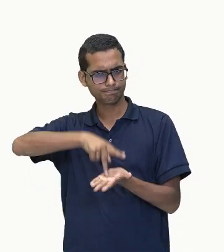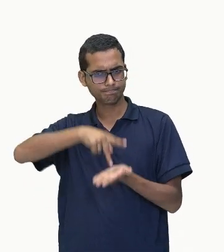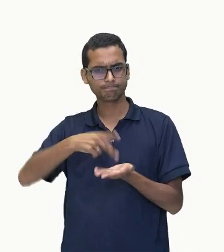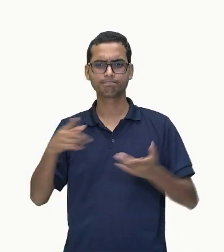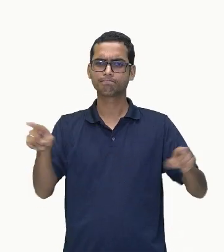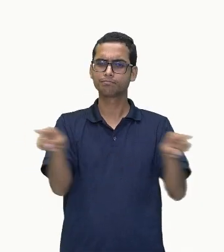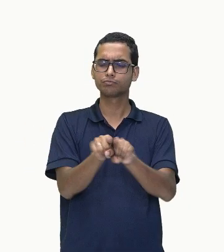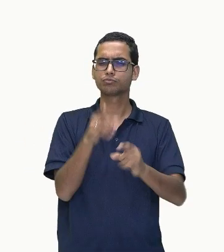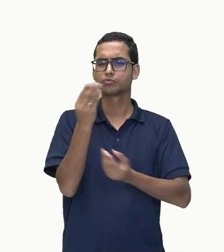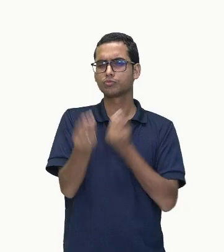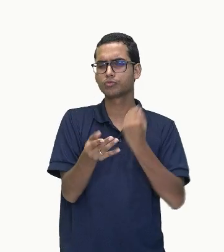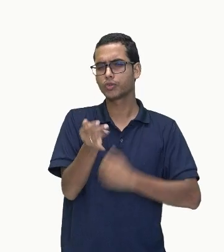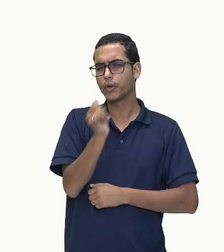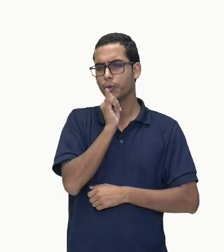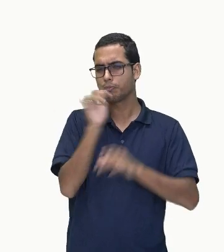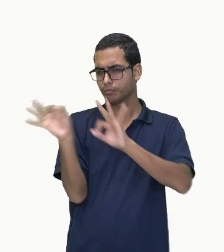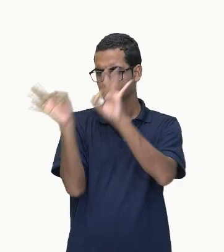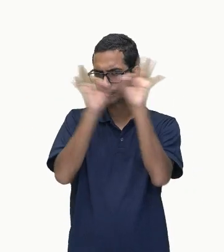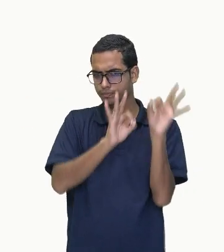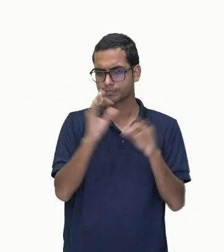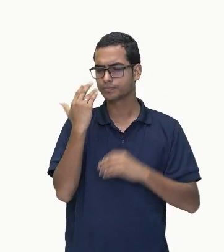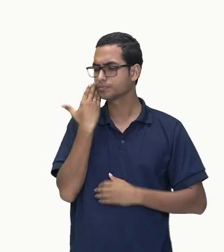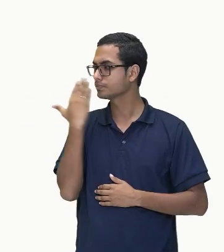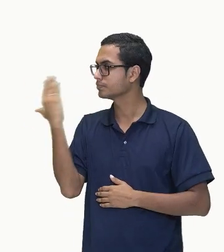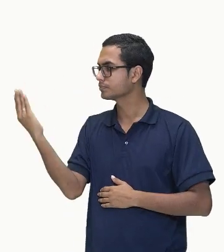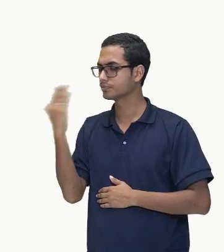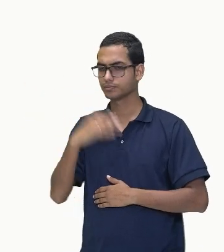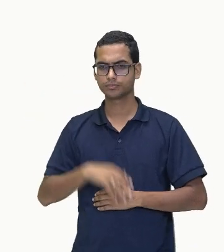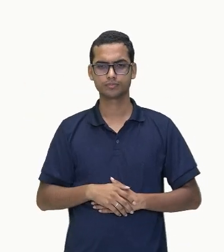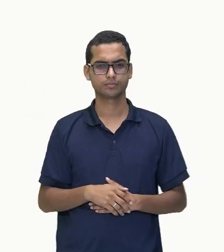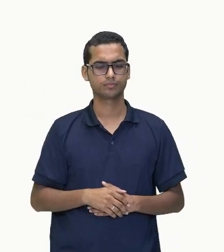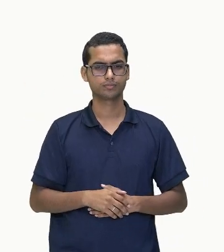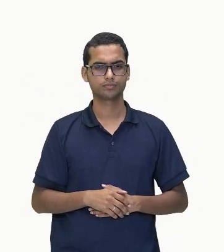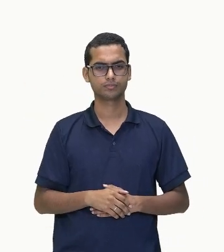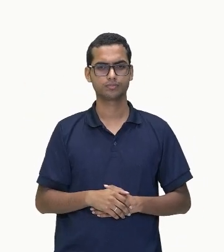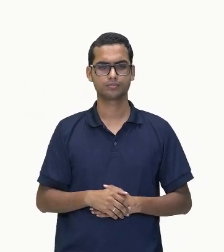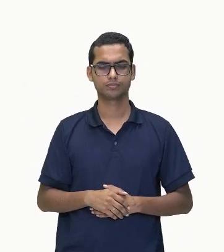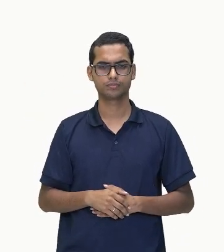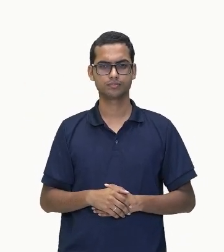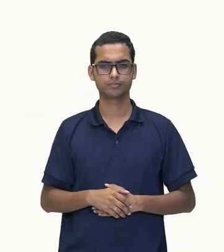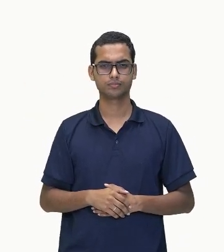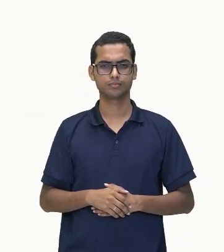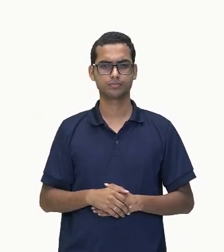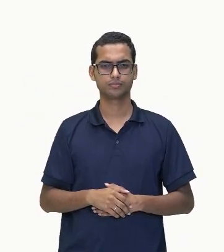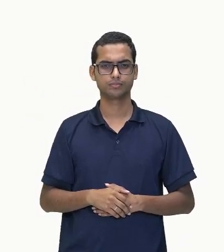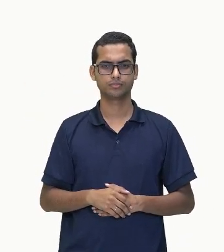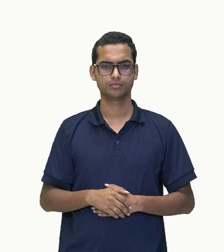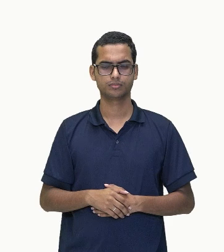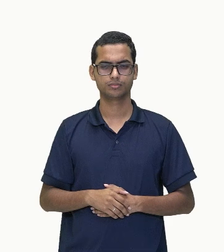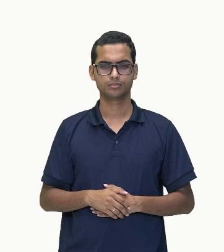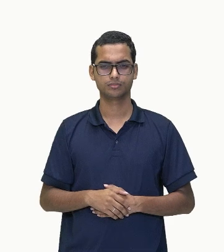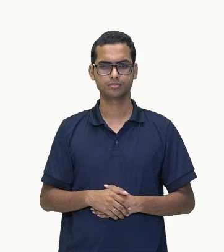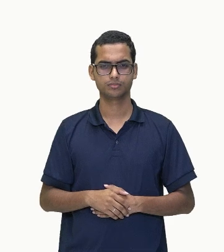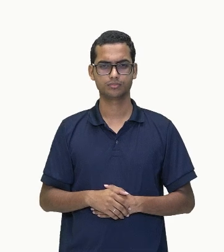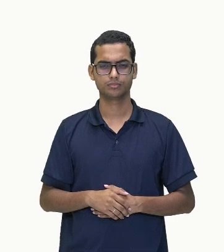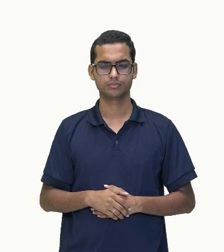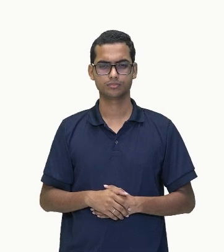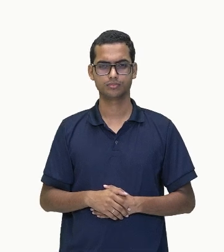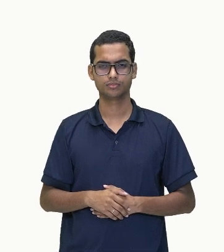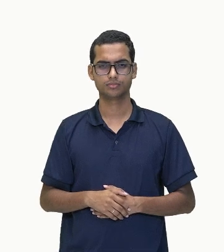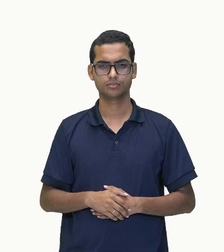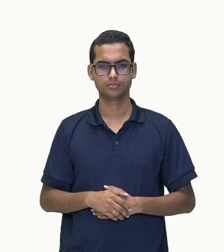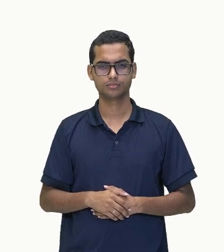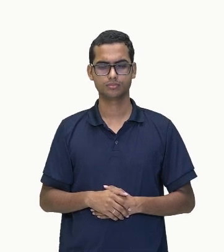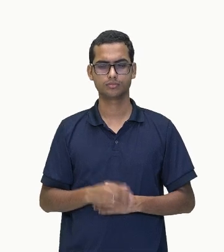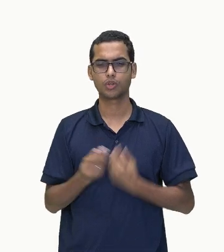gente pegasse essa banda aqui e trouxesse aqui para cima, tá? Por